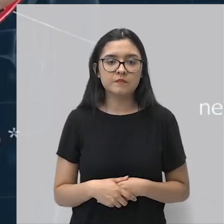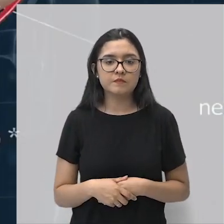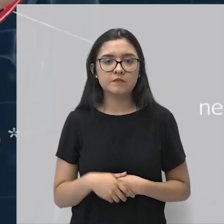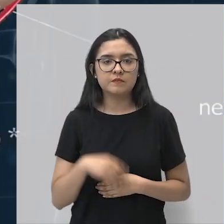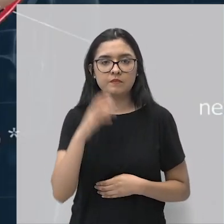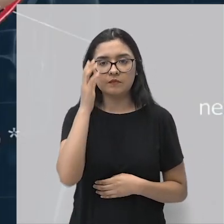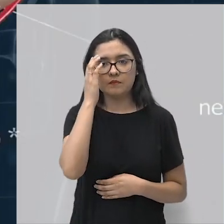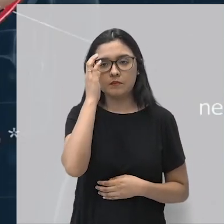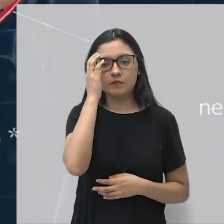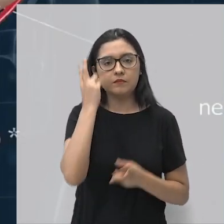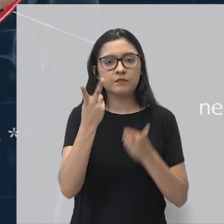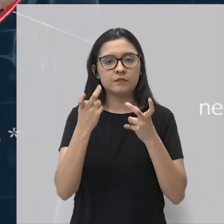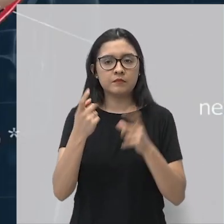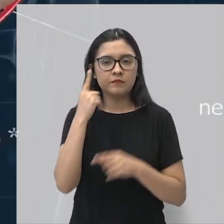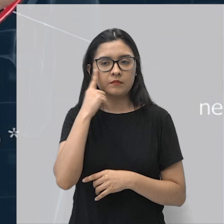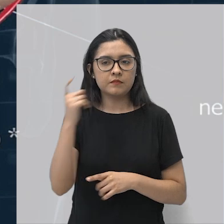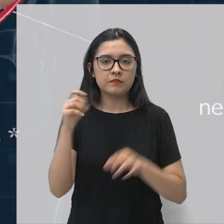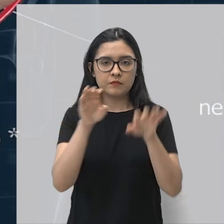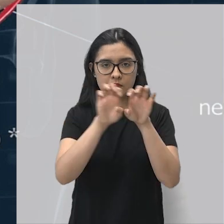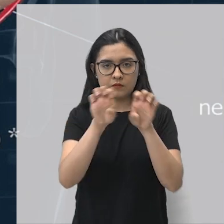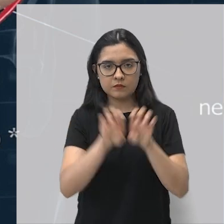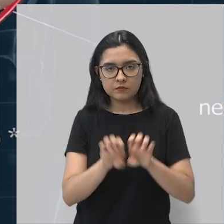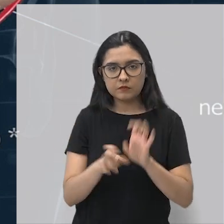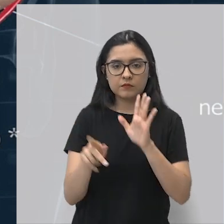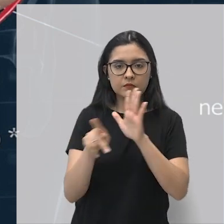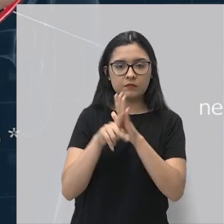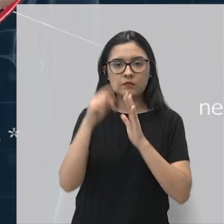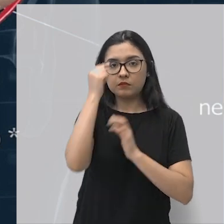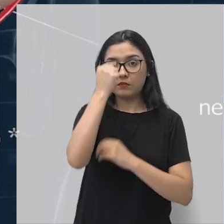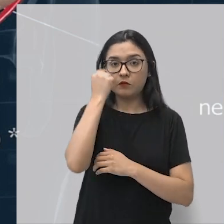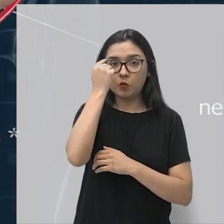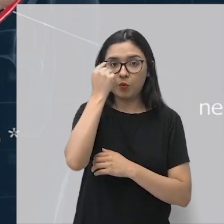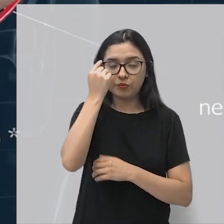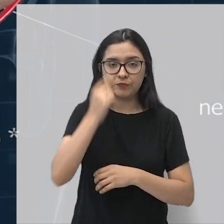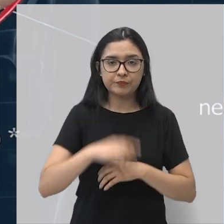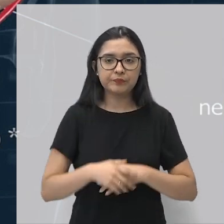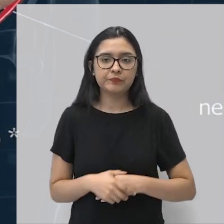Olha só que interessante a anatomia dos olhos.